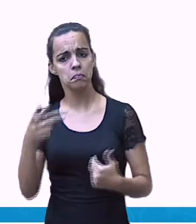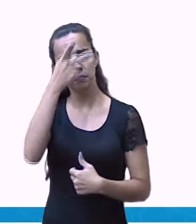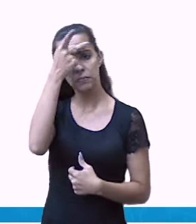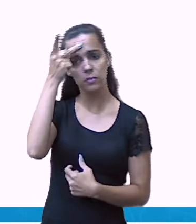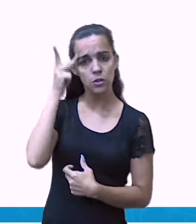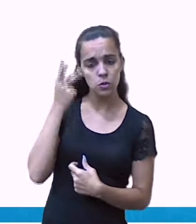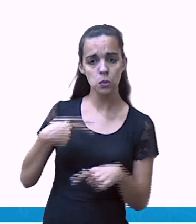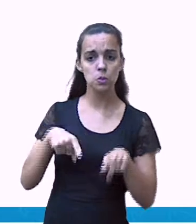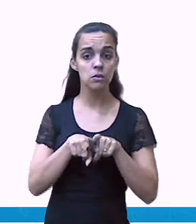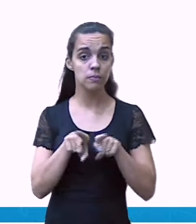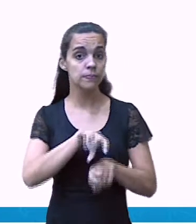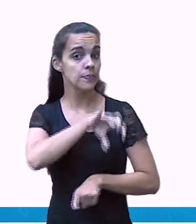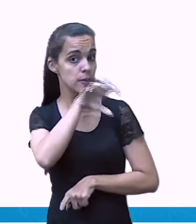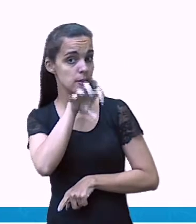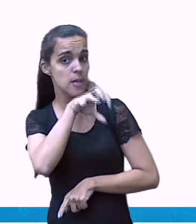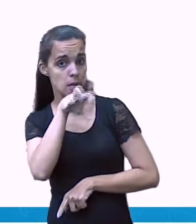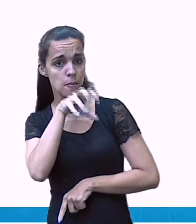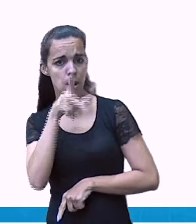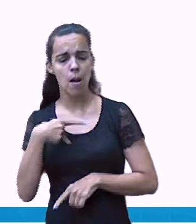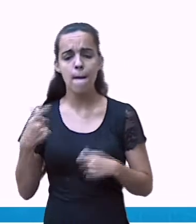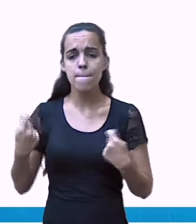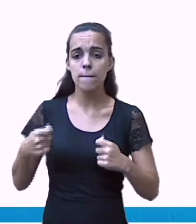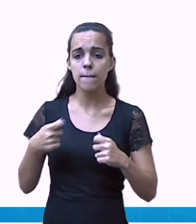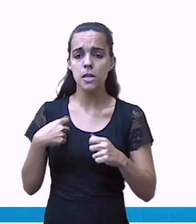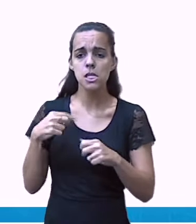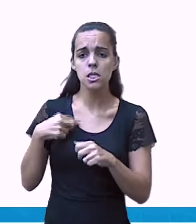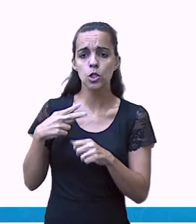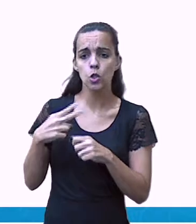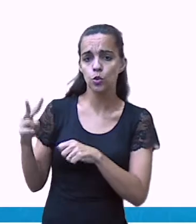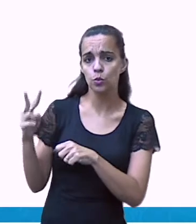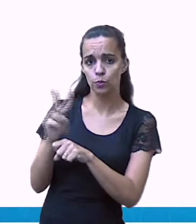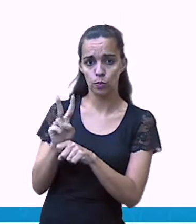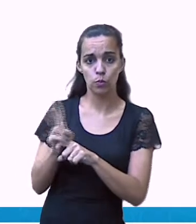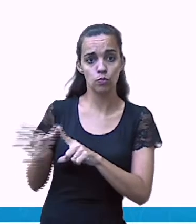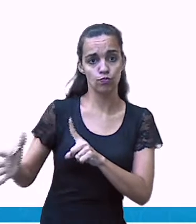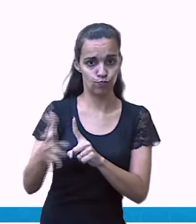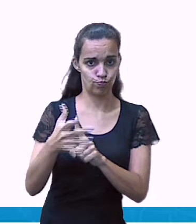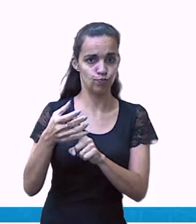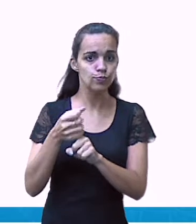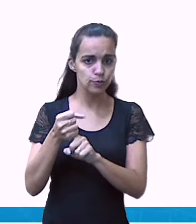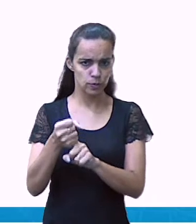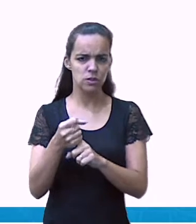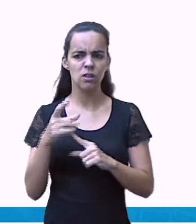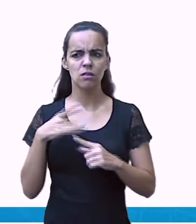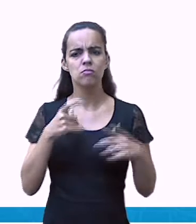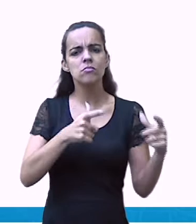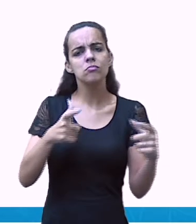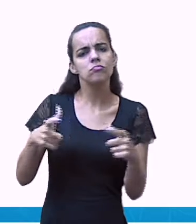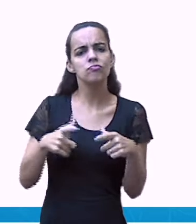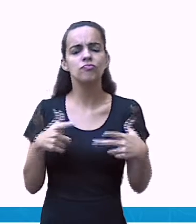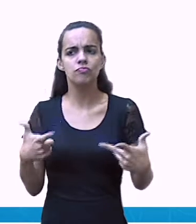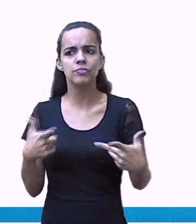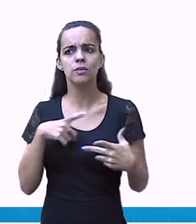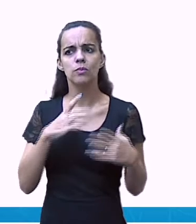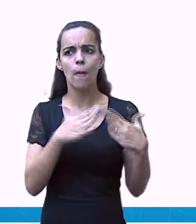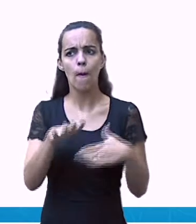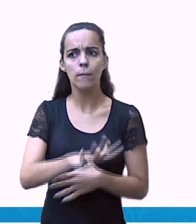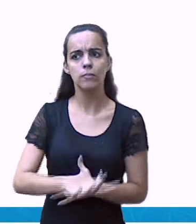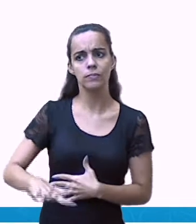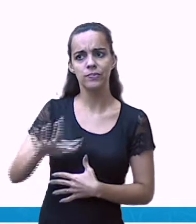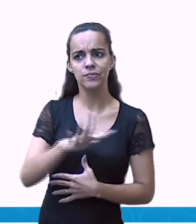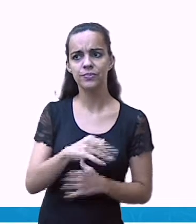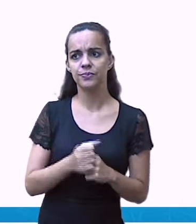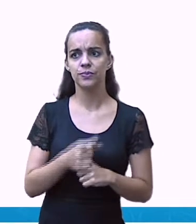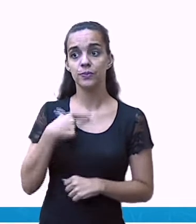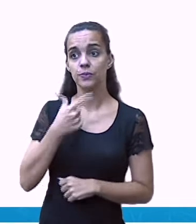quanto animais precisam de proteção contra certos elementos no seu ambiente. O